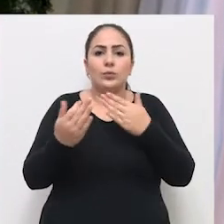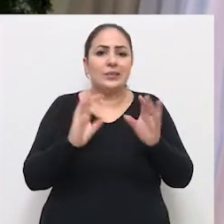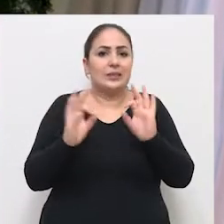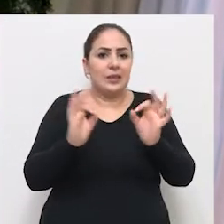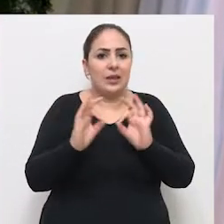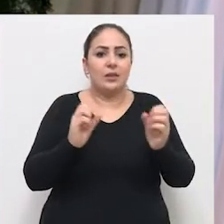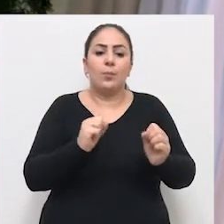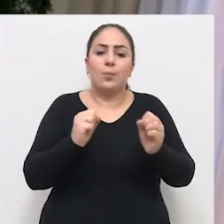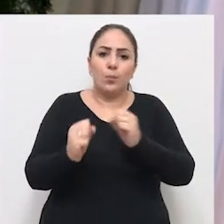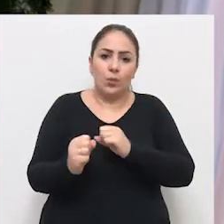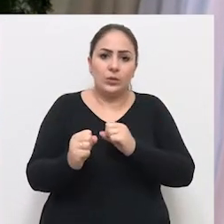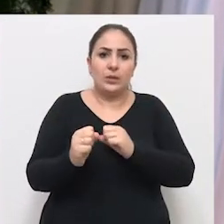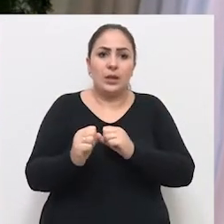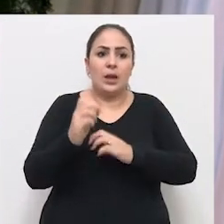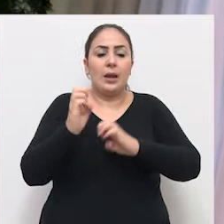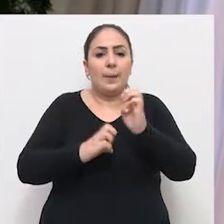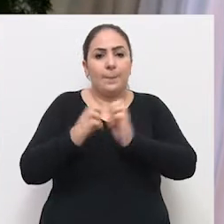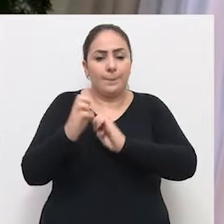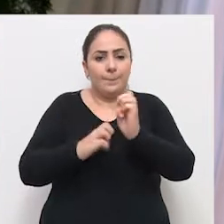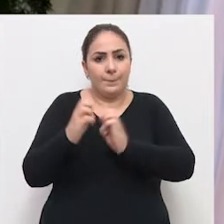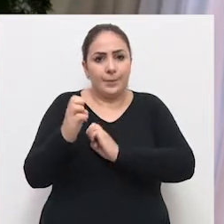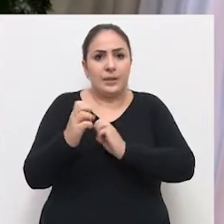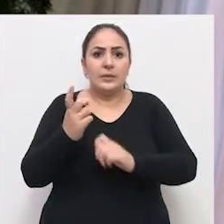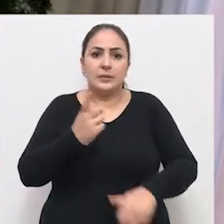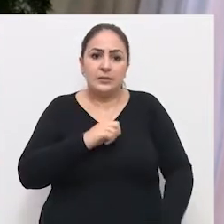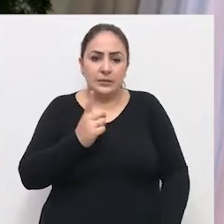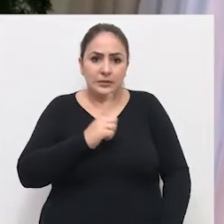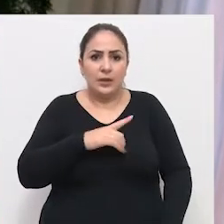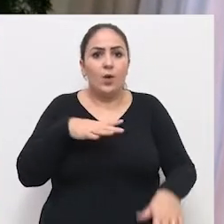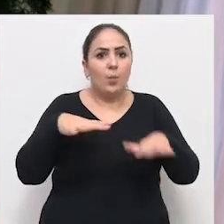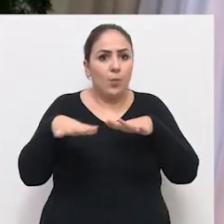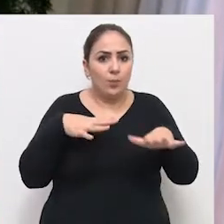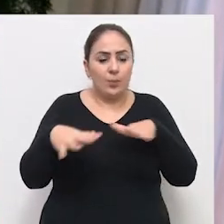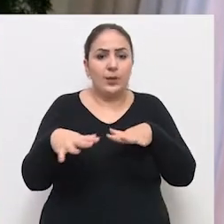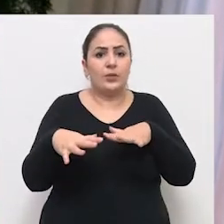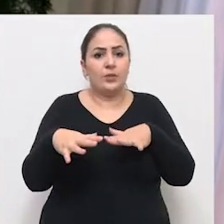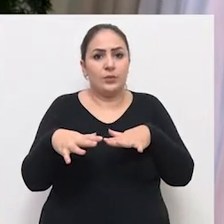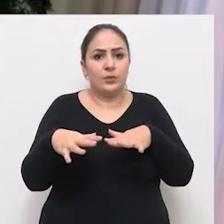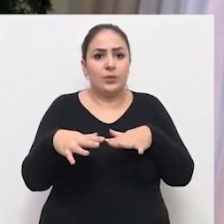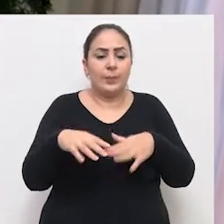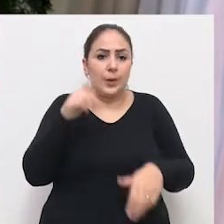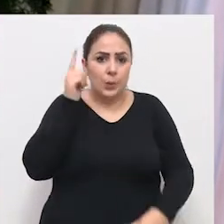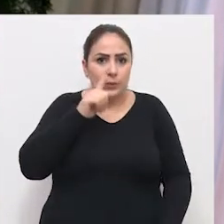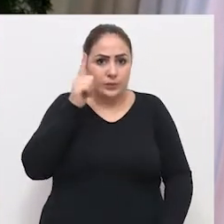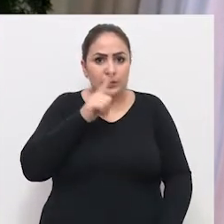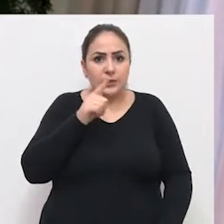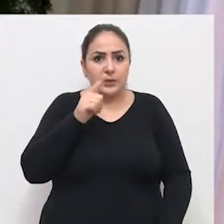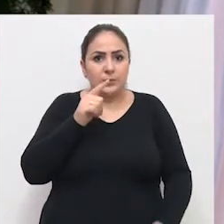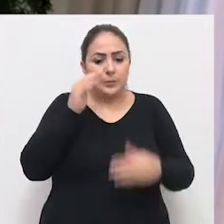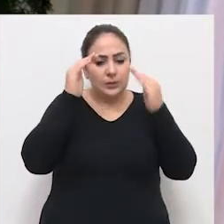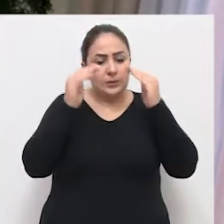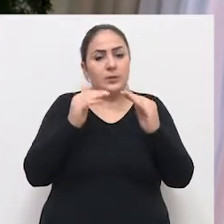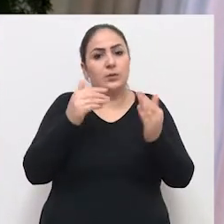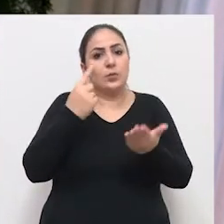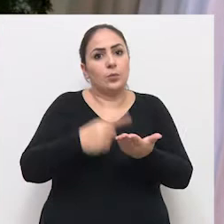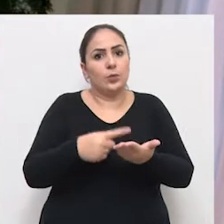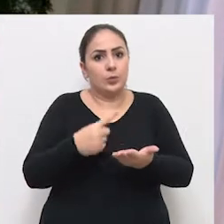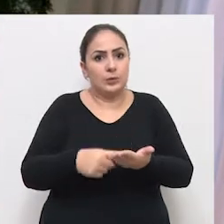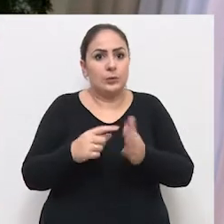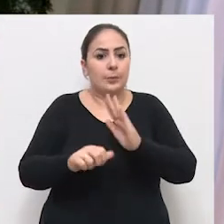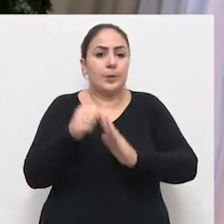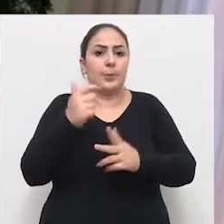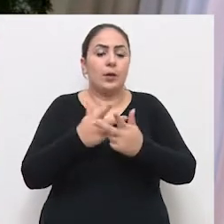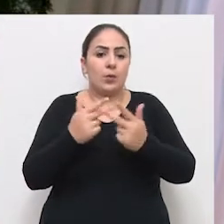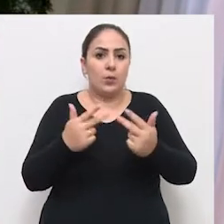sem dúvida para poder então as empresas terem um movimento, um fluxo de caixa para poder honrar seus